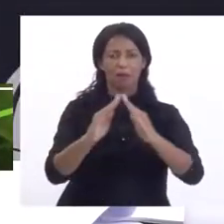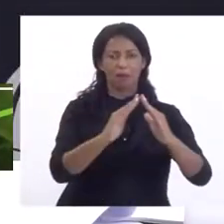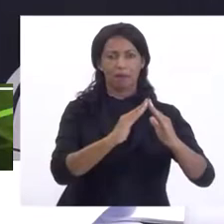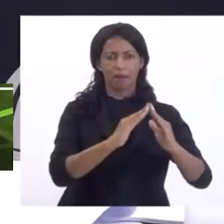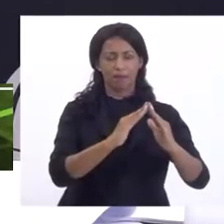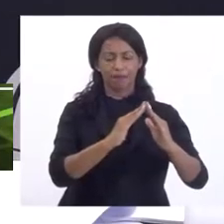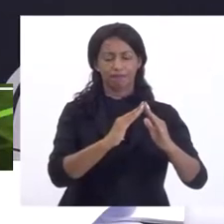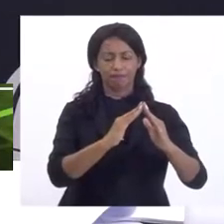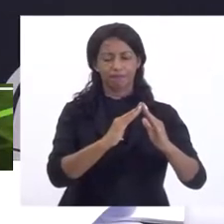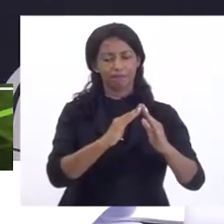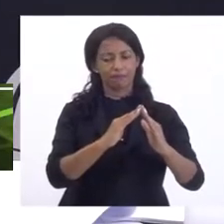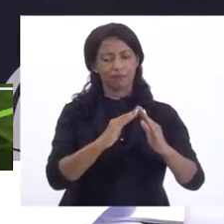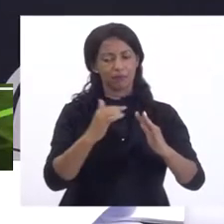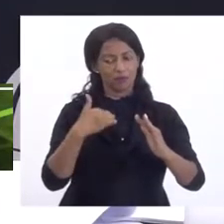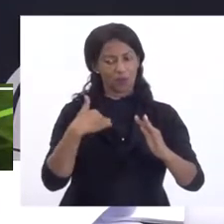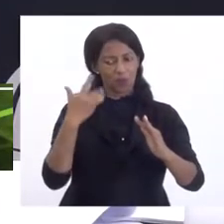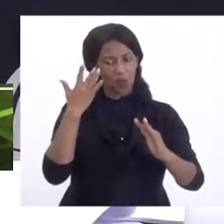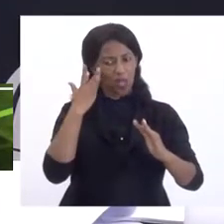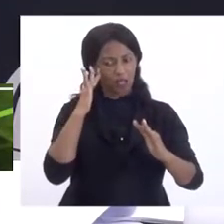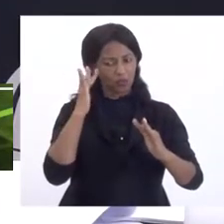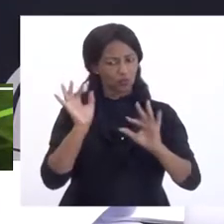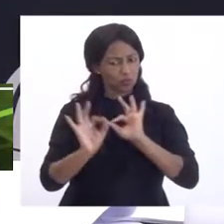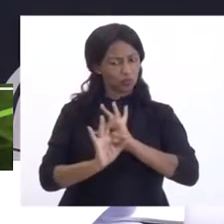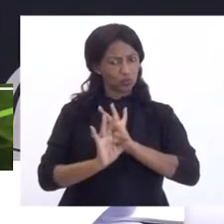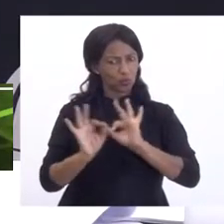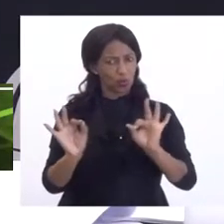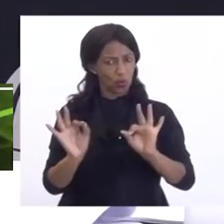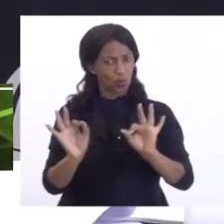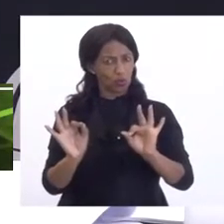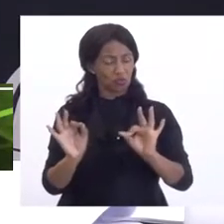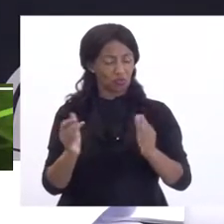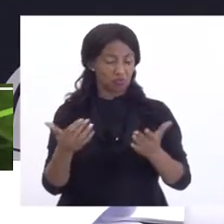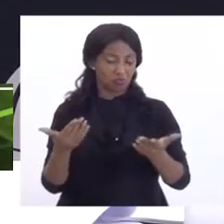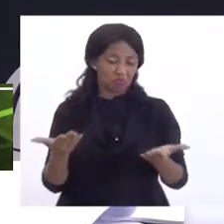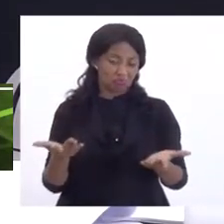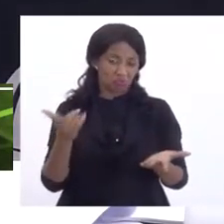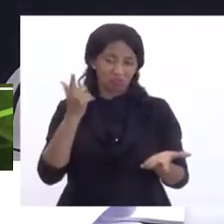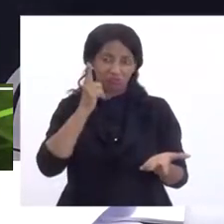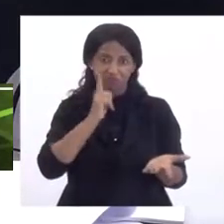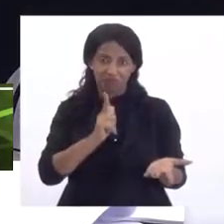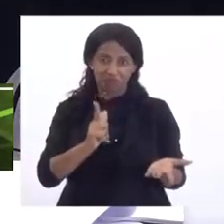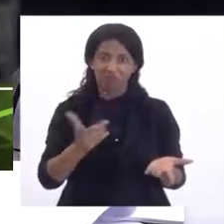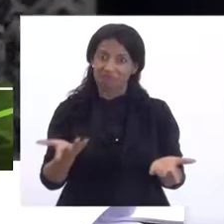O que eu acho ótimo. Tomara que se consiga.